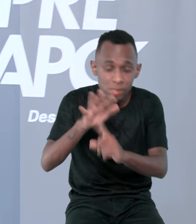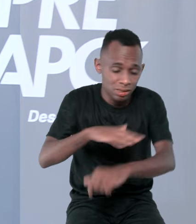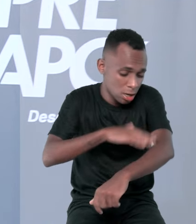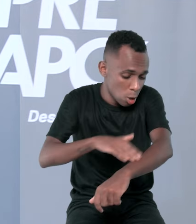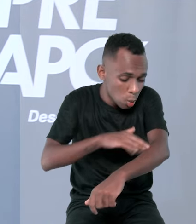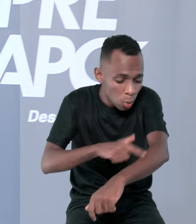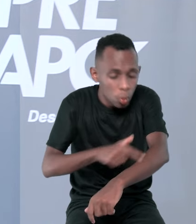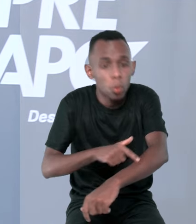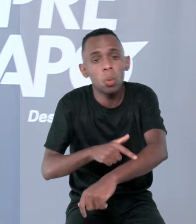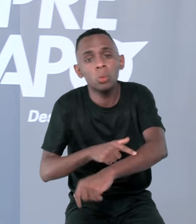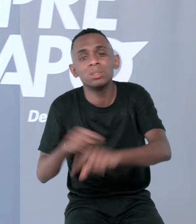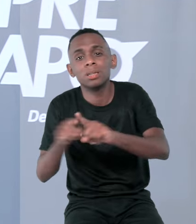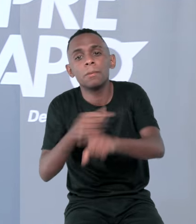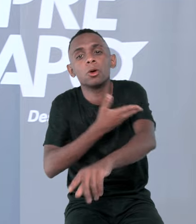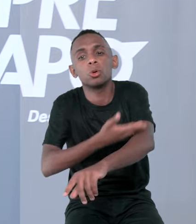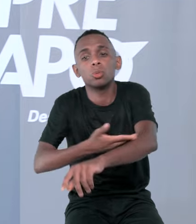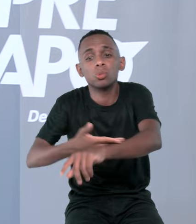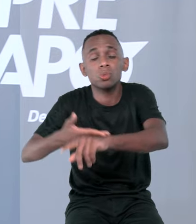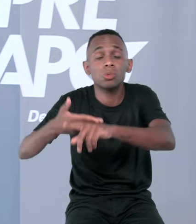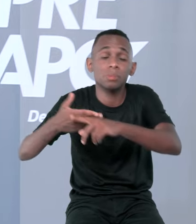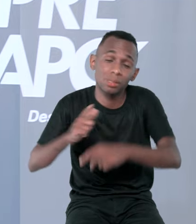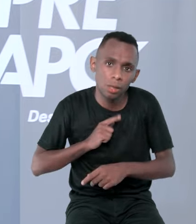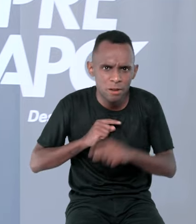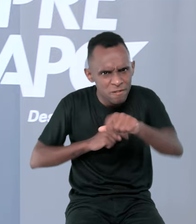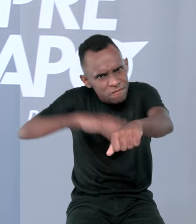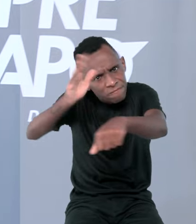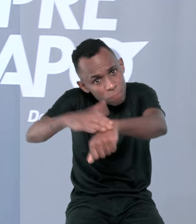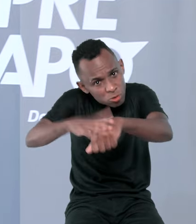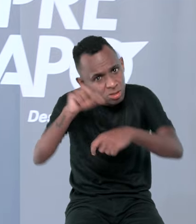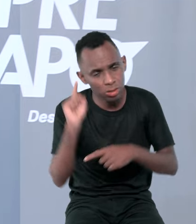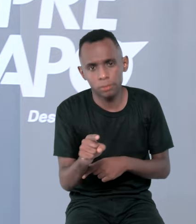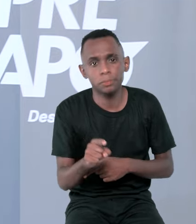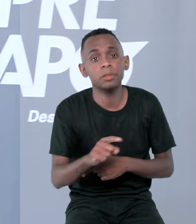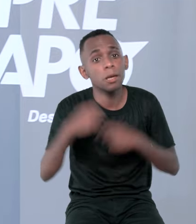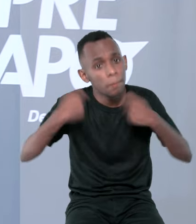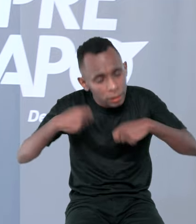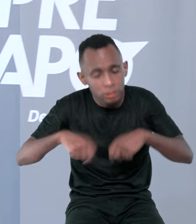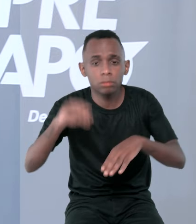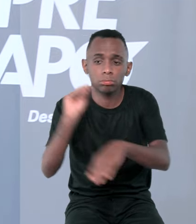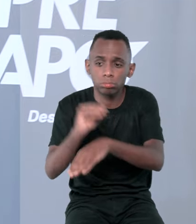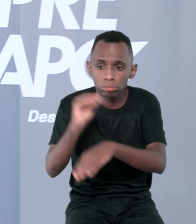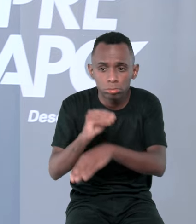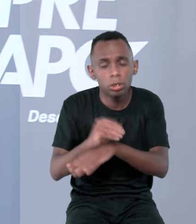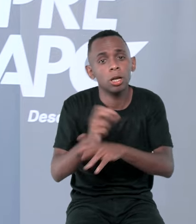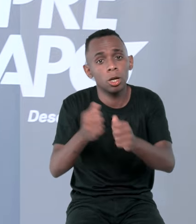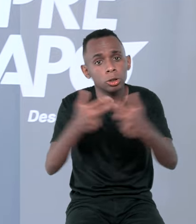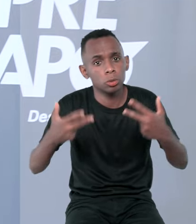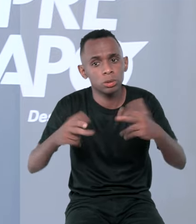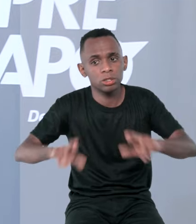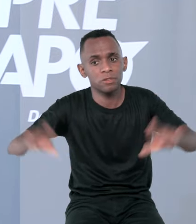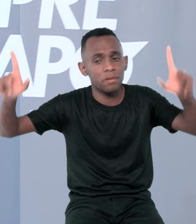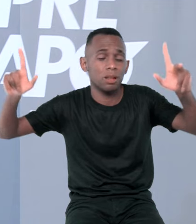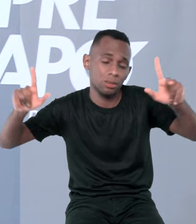atitudes e modos de viver estejam sobre esse domínio, você, de alguma forma, tem de preservar algo que não se encaixa nisso,